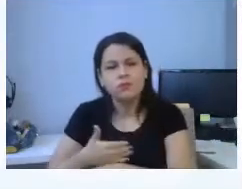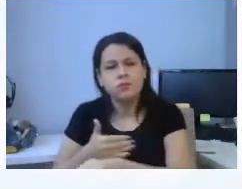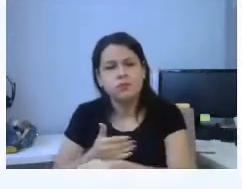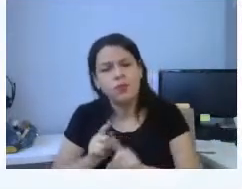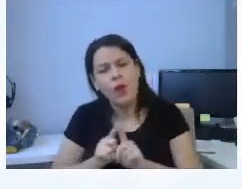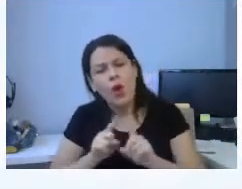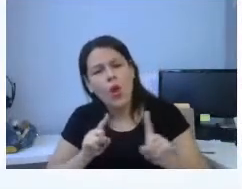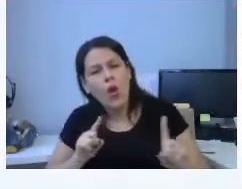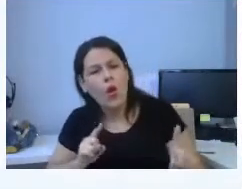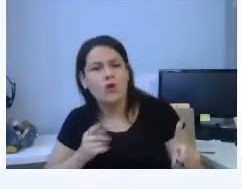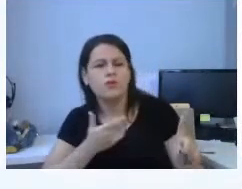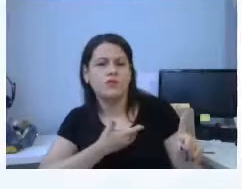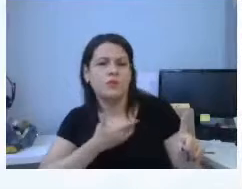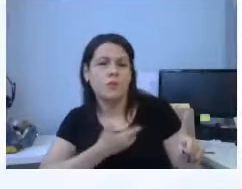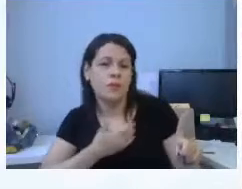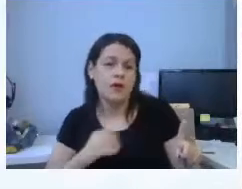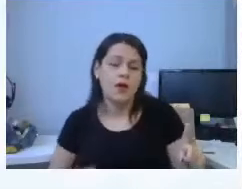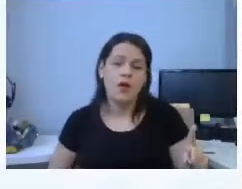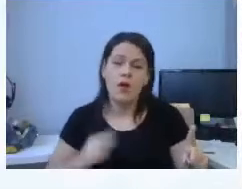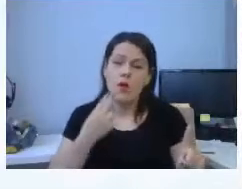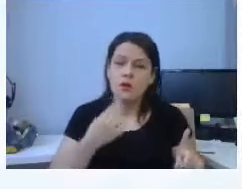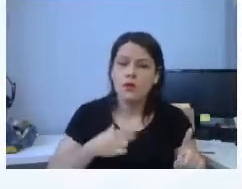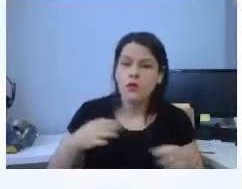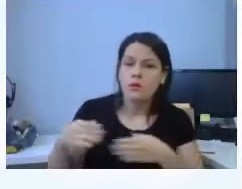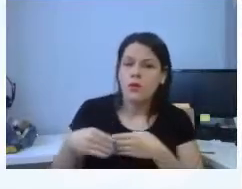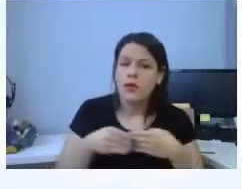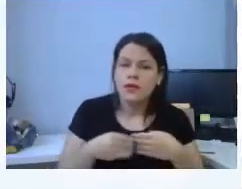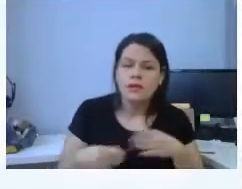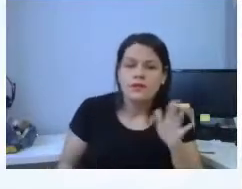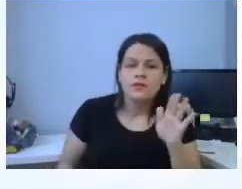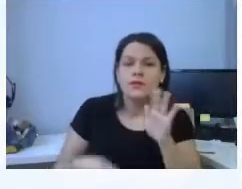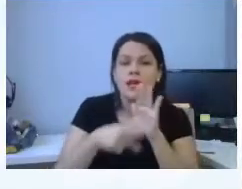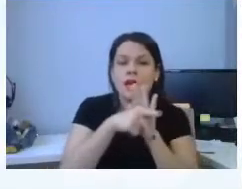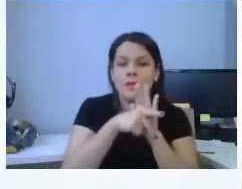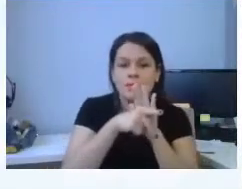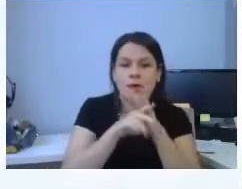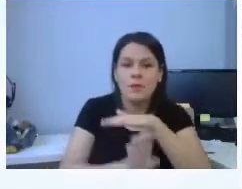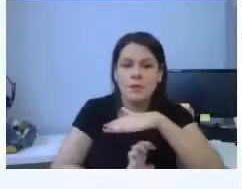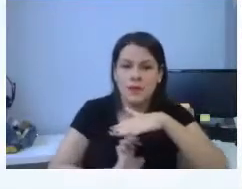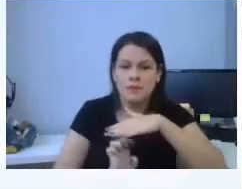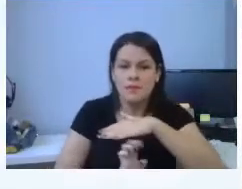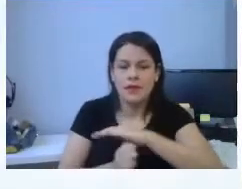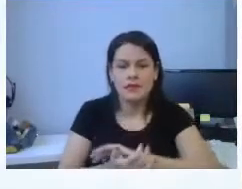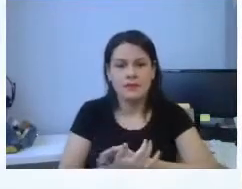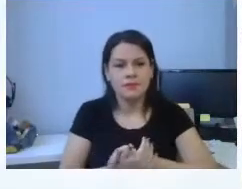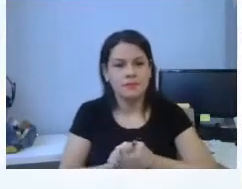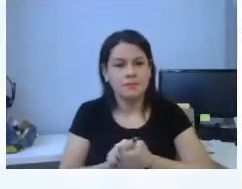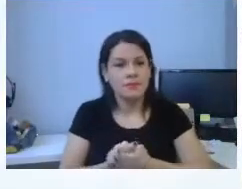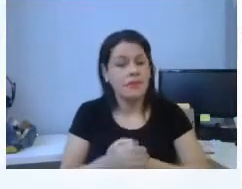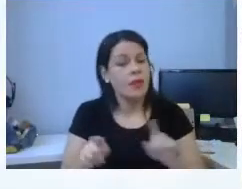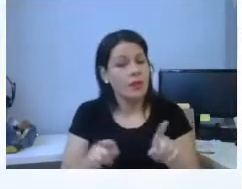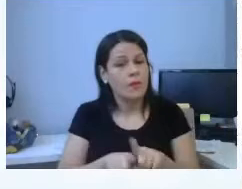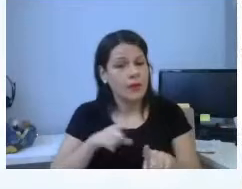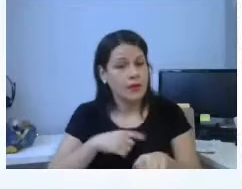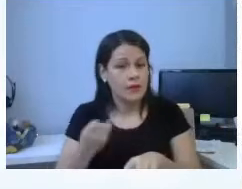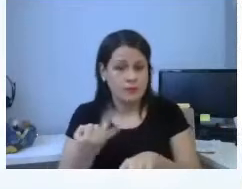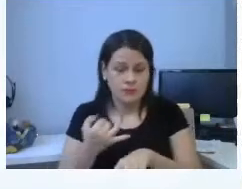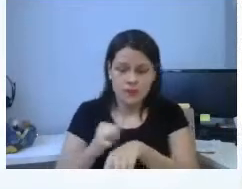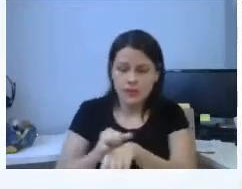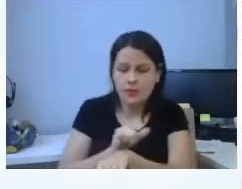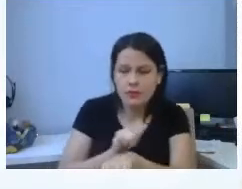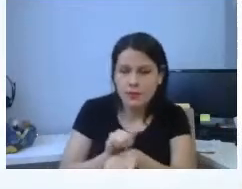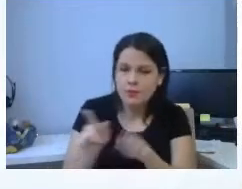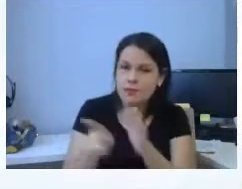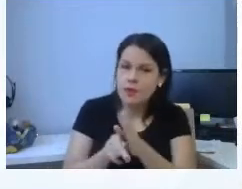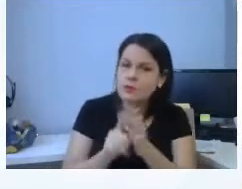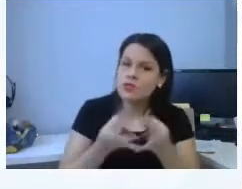companheiros ou com as orientações da própria empresa. E as ferramentas, né, de tecnologia, de